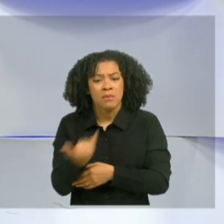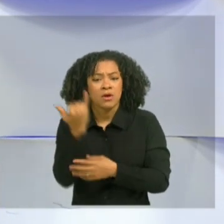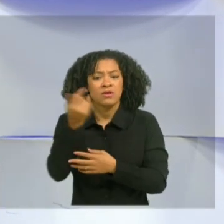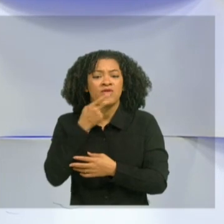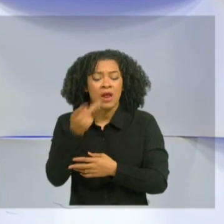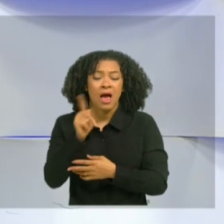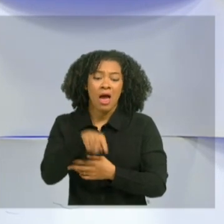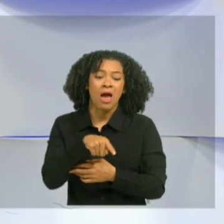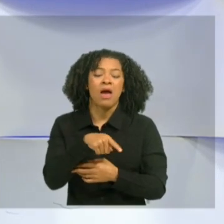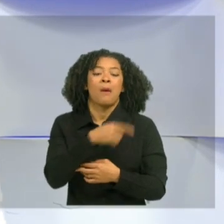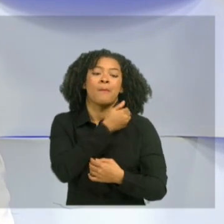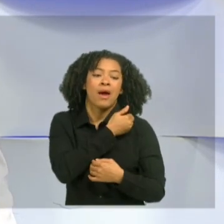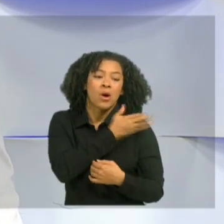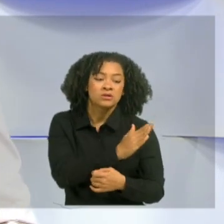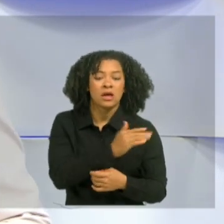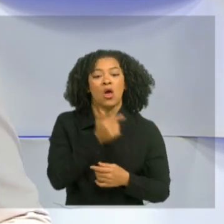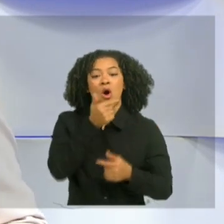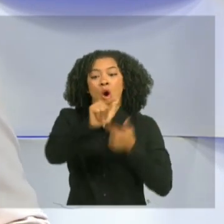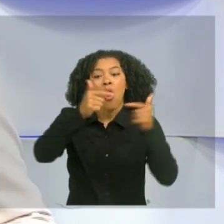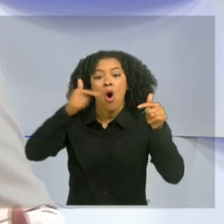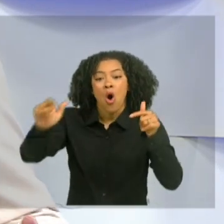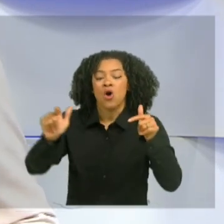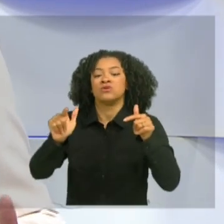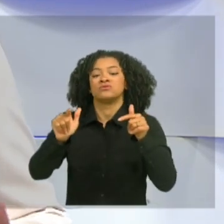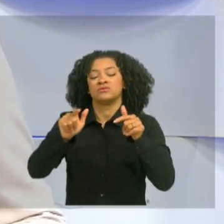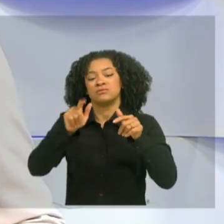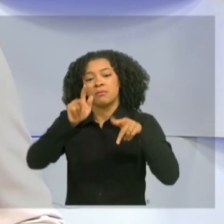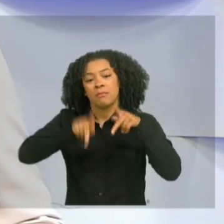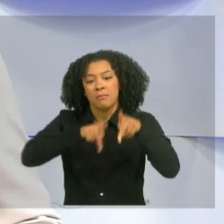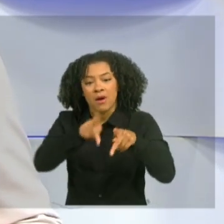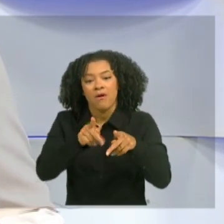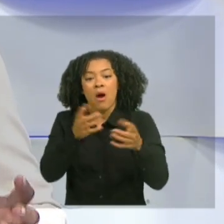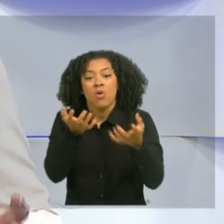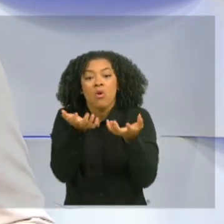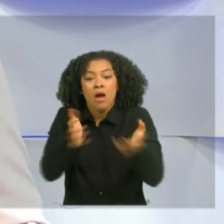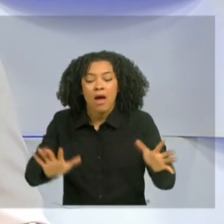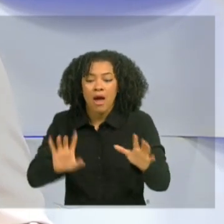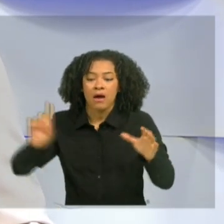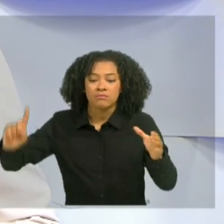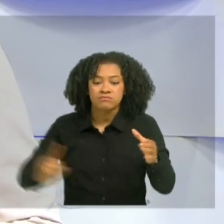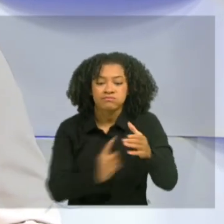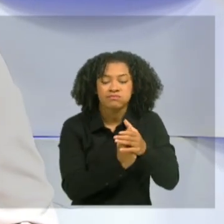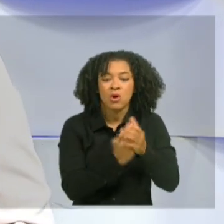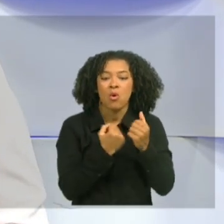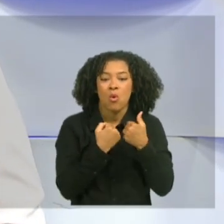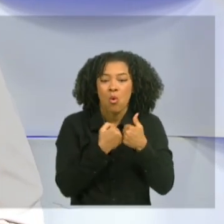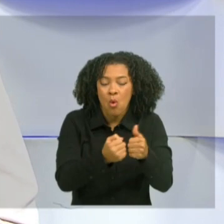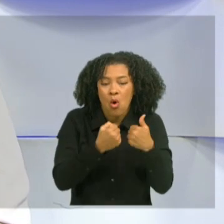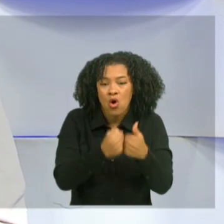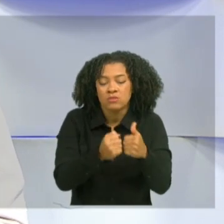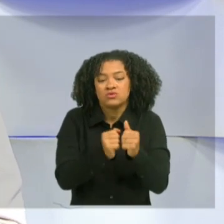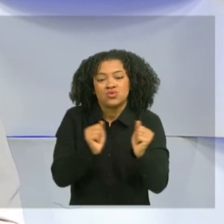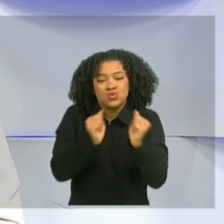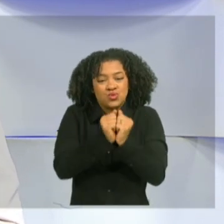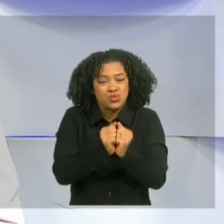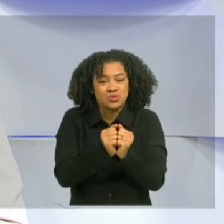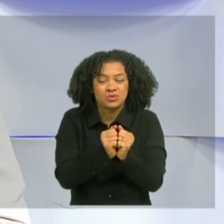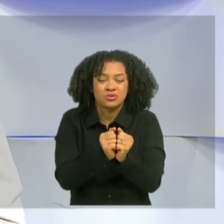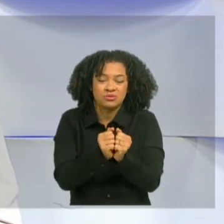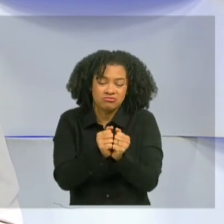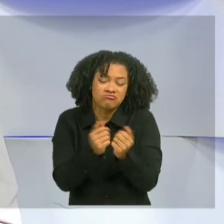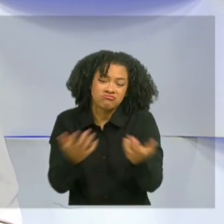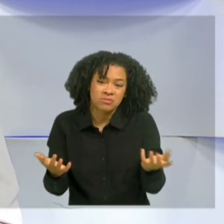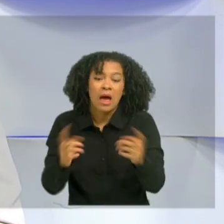preconceito dos outros passageiros que não querem caminhar ali adentrar esses que são ofertado Mas isso é esse